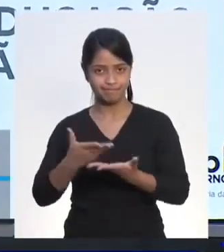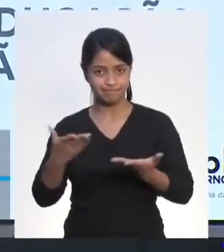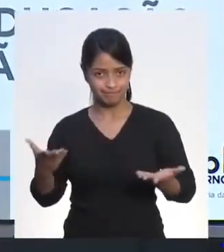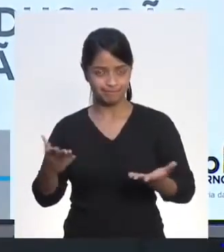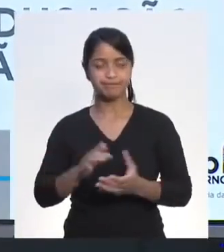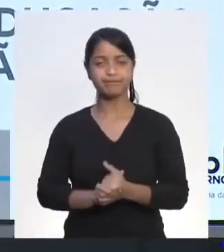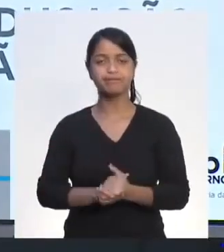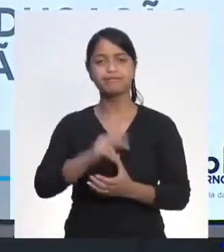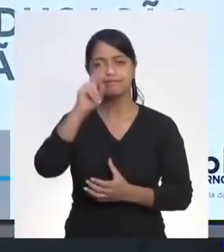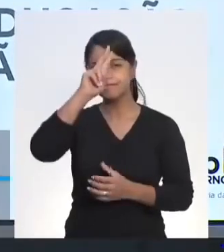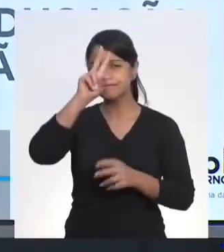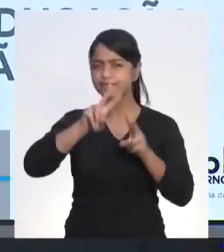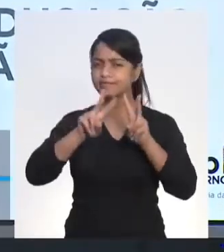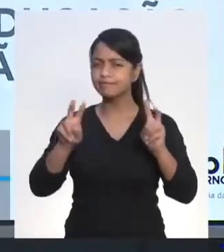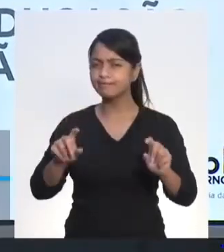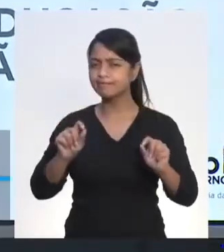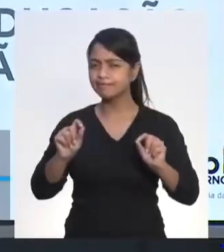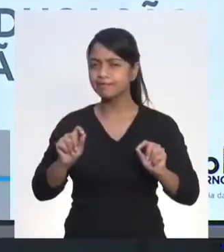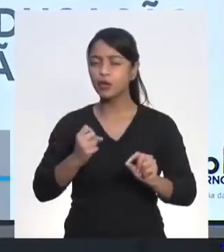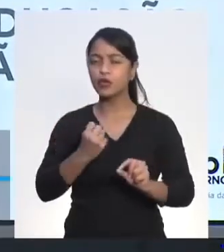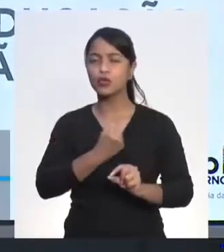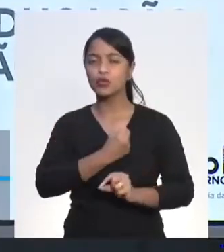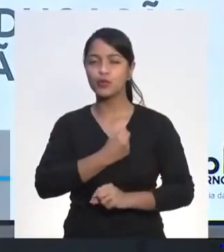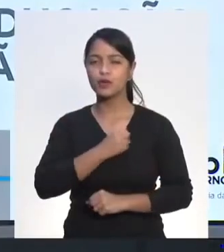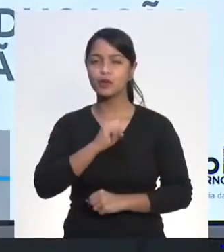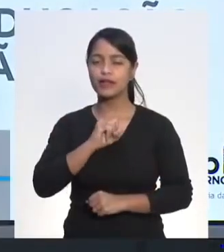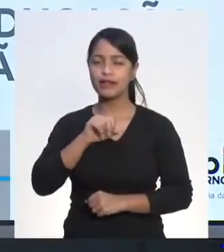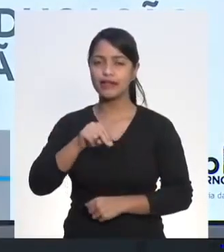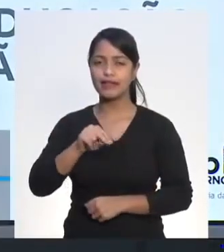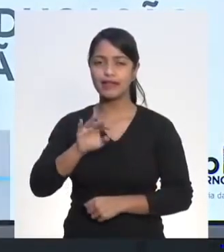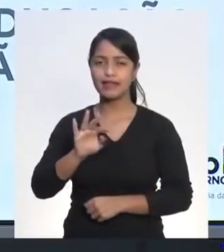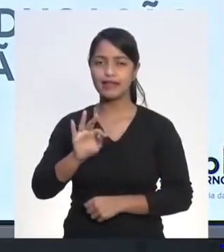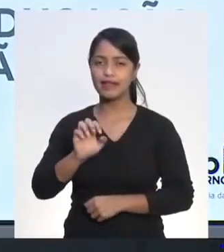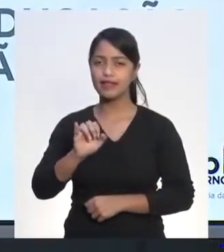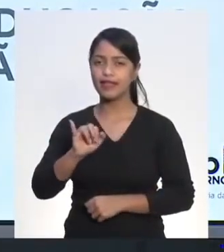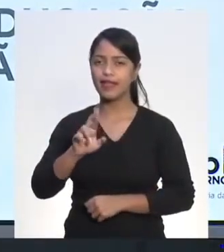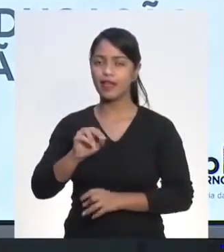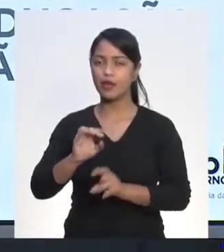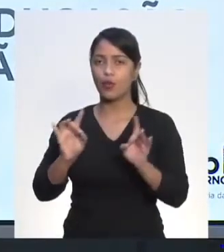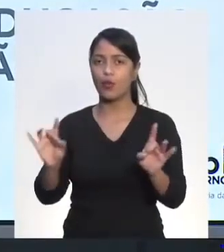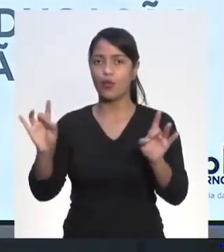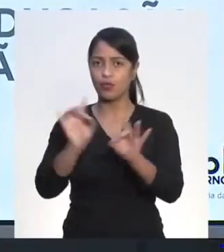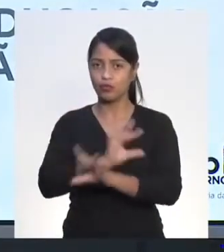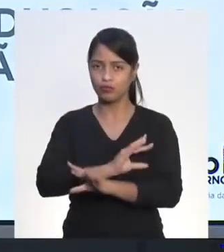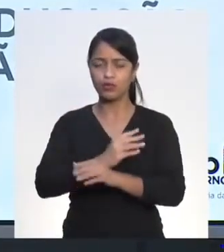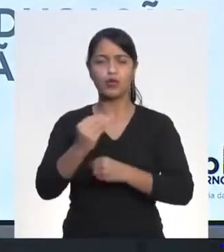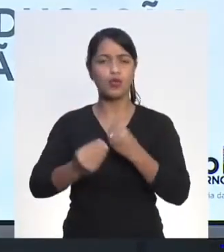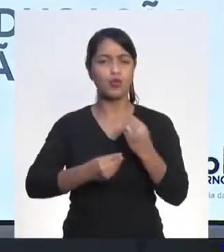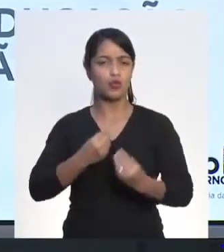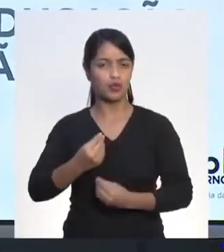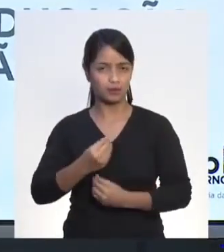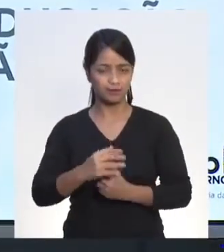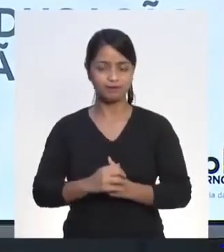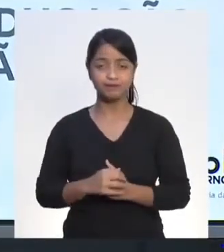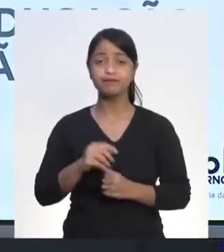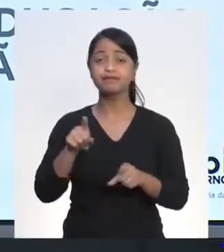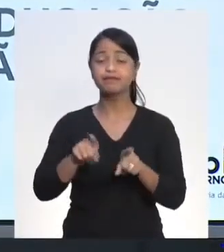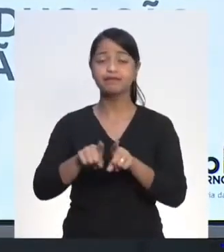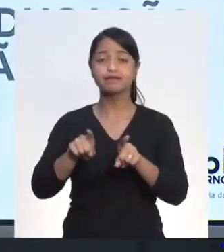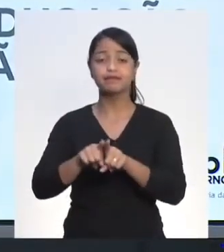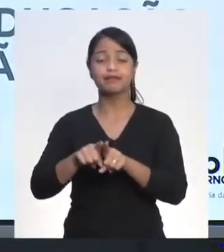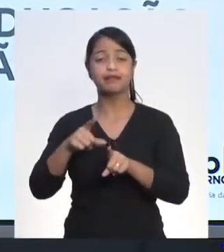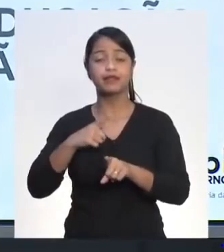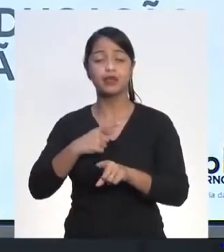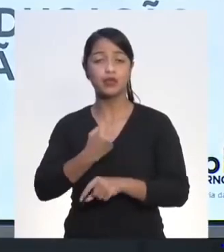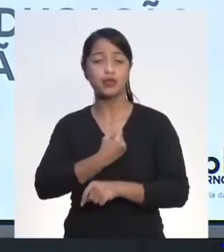dos inteiros, das operações com os números, né? Dos valores aí que vocês podem localizar dentro, né,